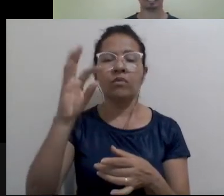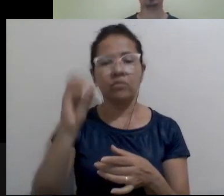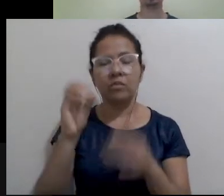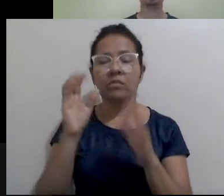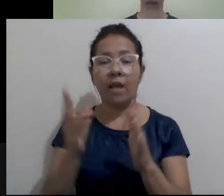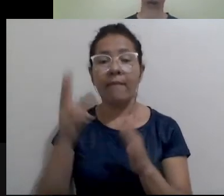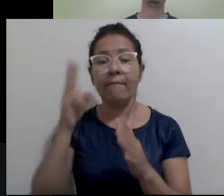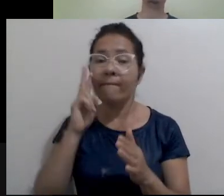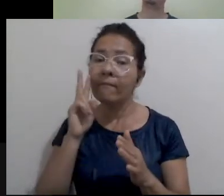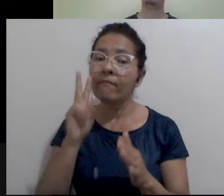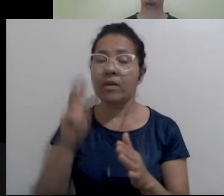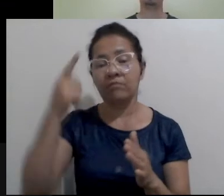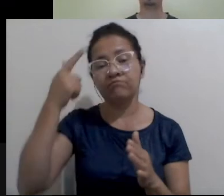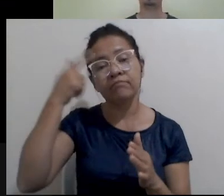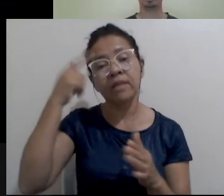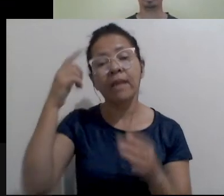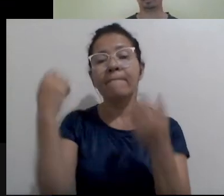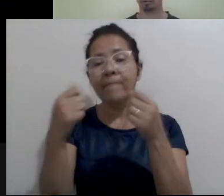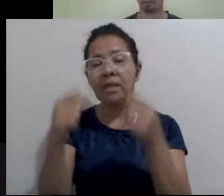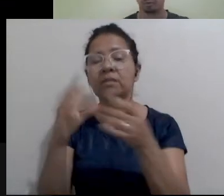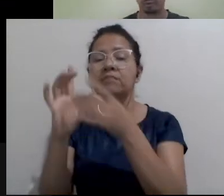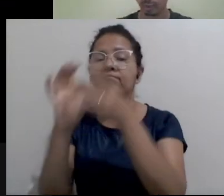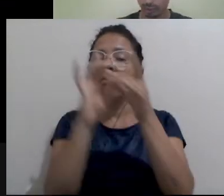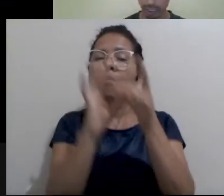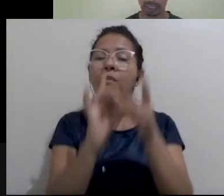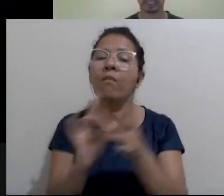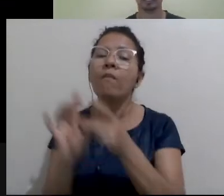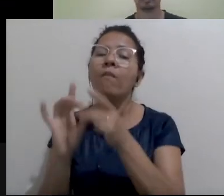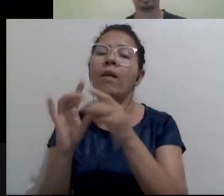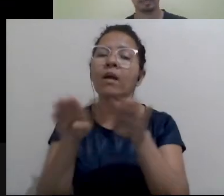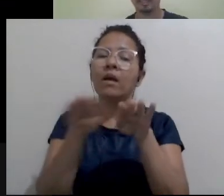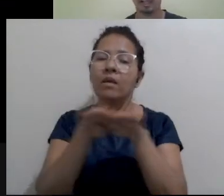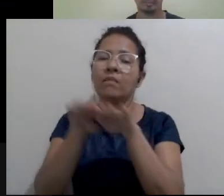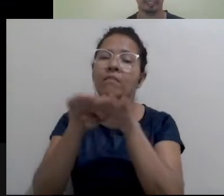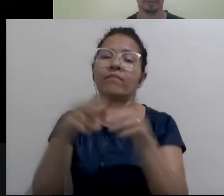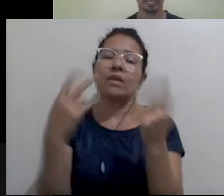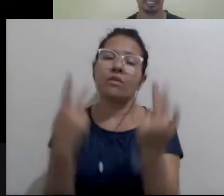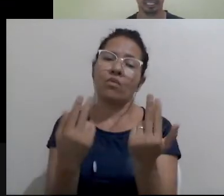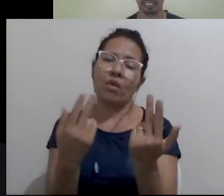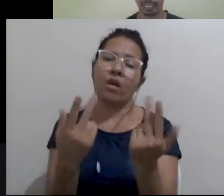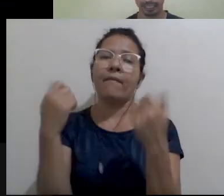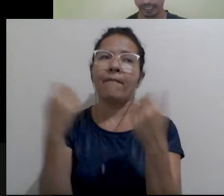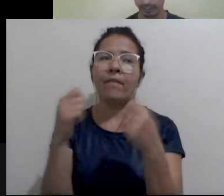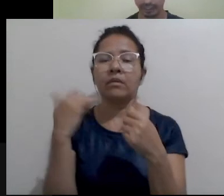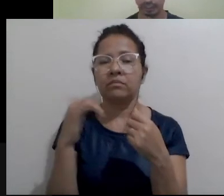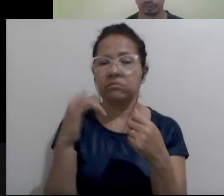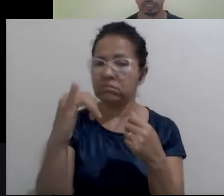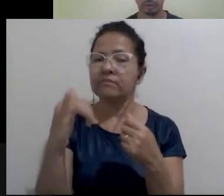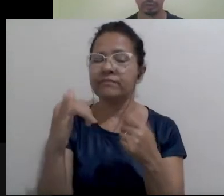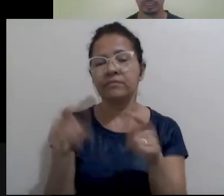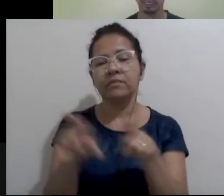gente já deduz que tem que ser todas as 6 ligações iguais, com o mesmo comprimento de ligação, a mesma energia de ligação,